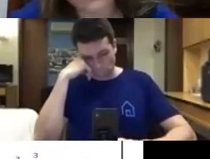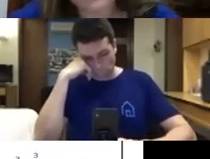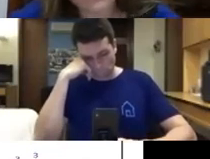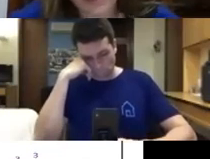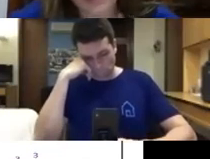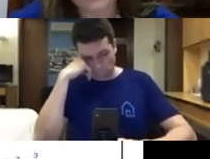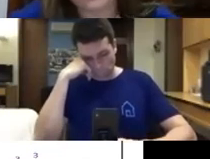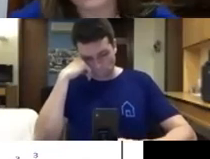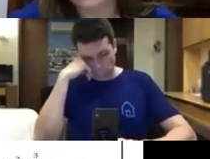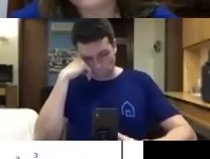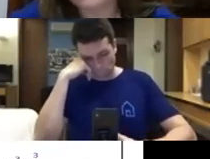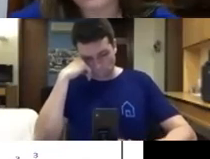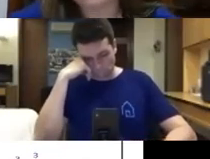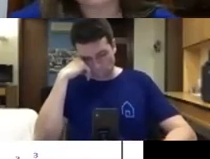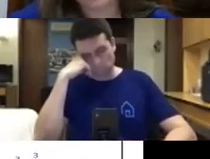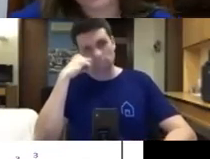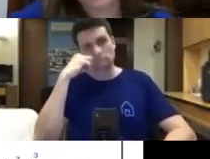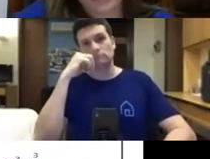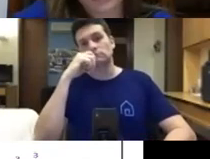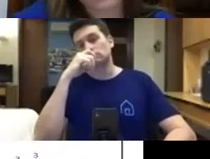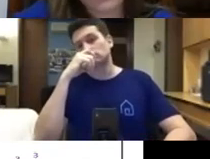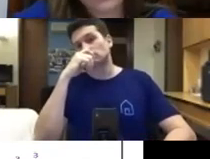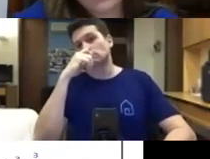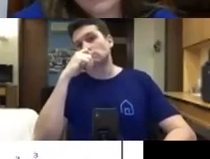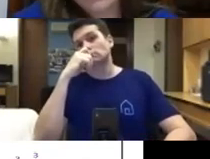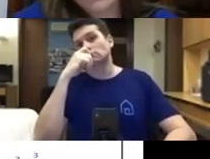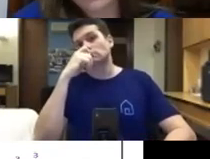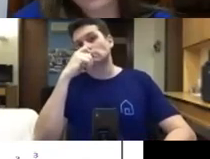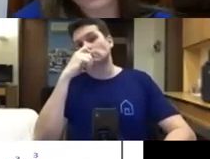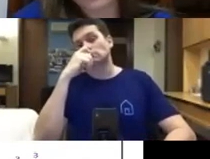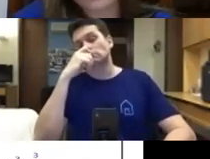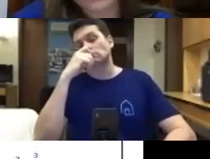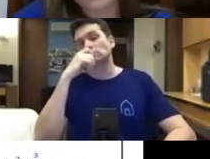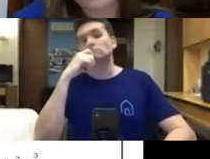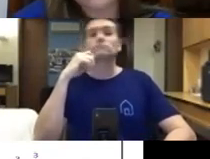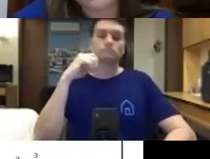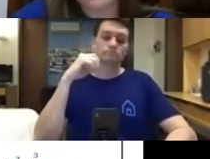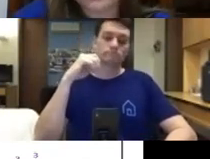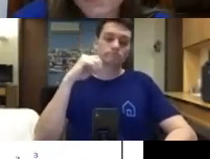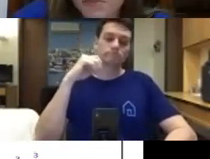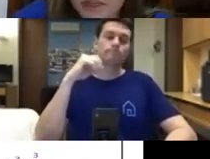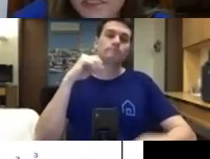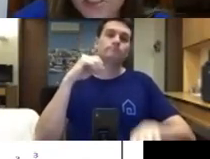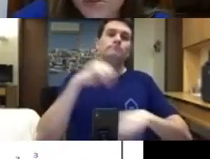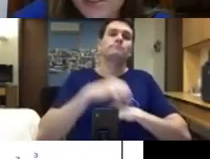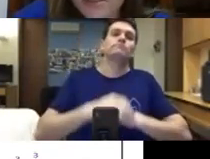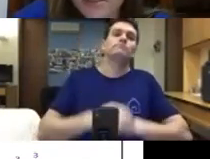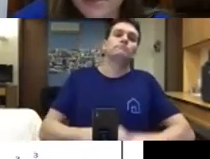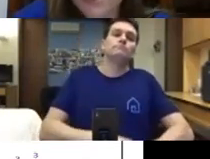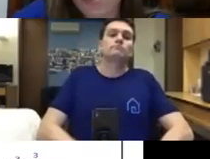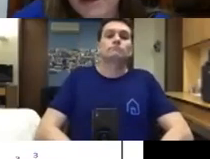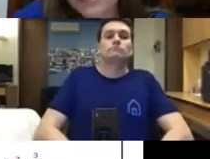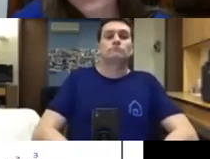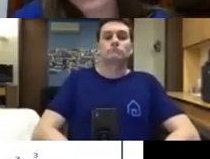centímetros, a minha portlandita, né, o meu hidróxido de cálcio, ele tinha sido consumido, né? E eu já tinha presença de